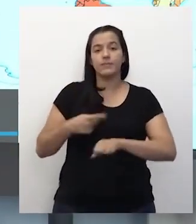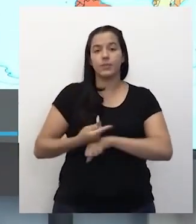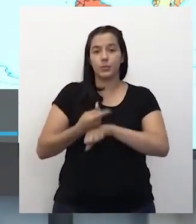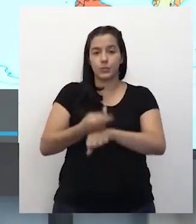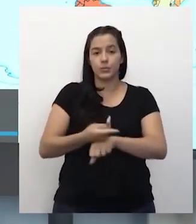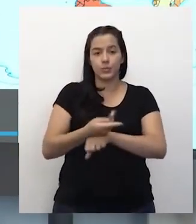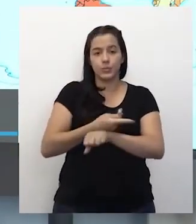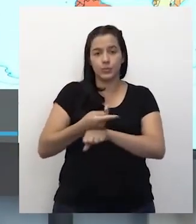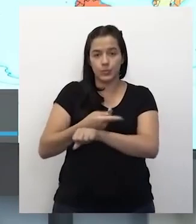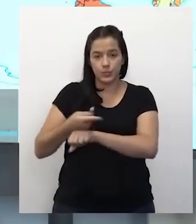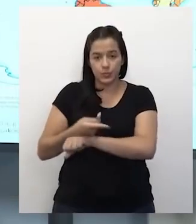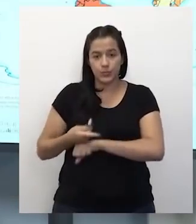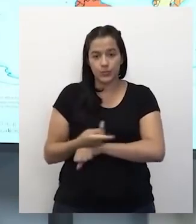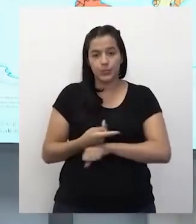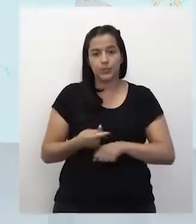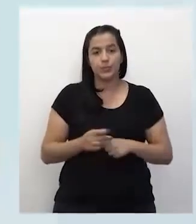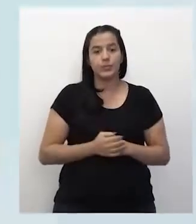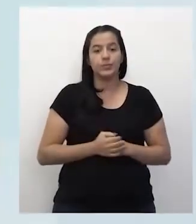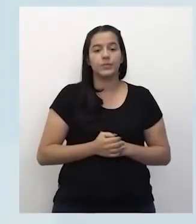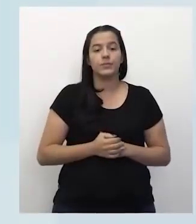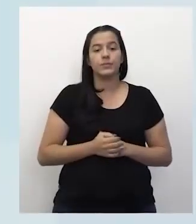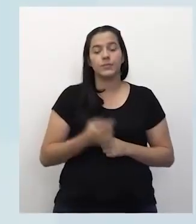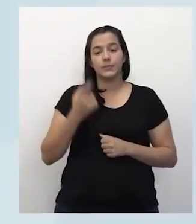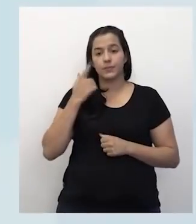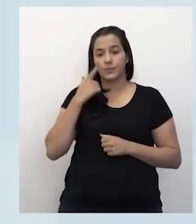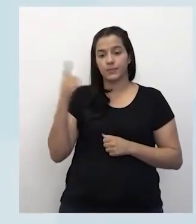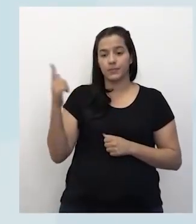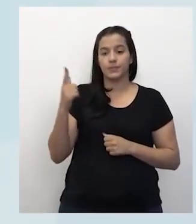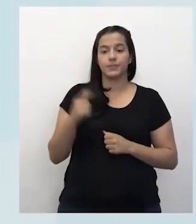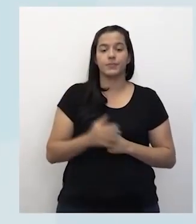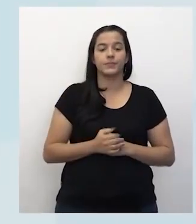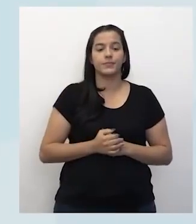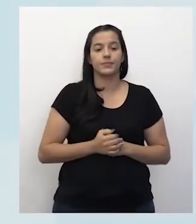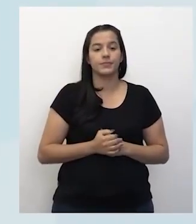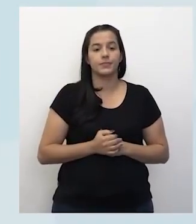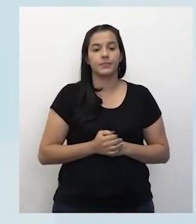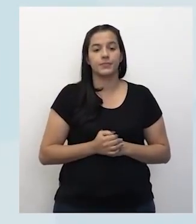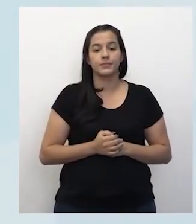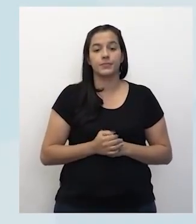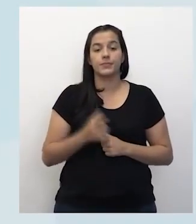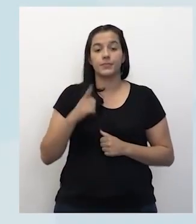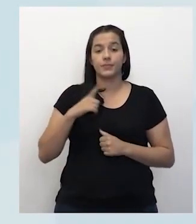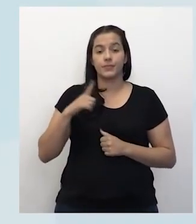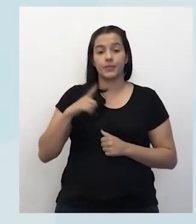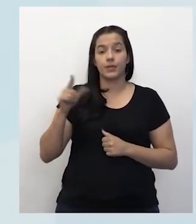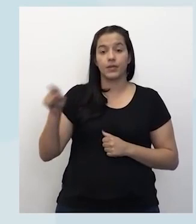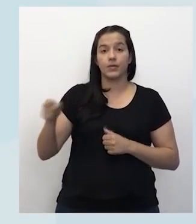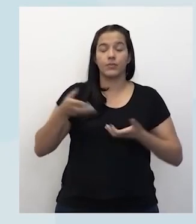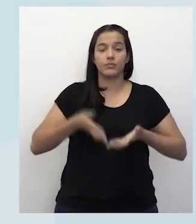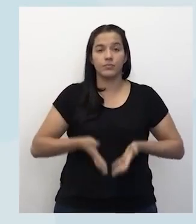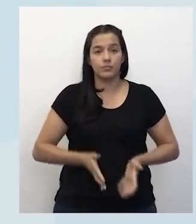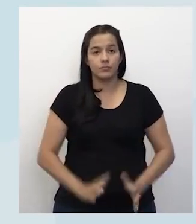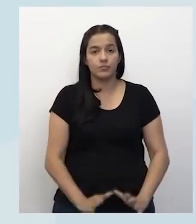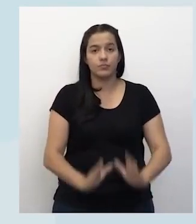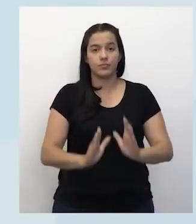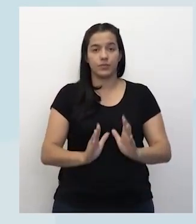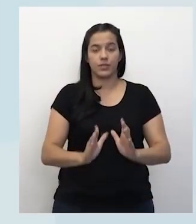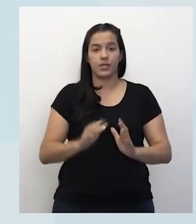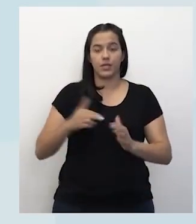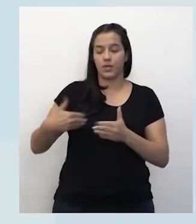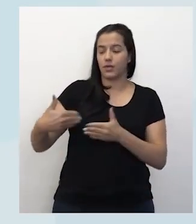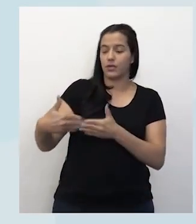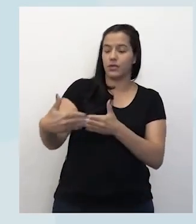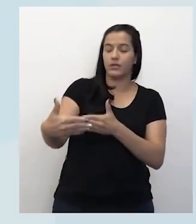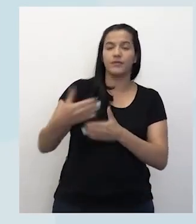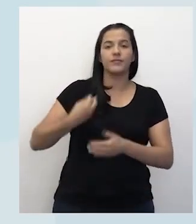certo? Bom, vamos lá, né, que faltando pouco tempo e tem algumas coisas aí para mostrar. Esperança de vida ao nascer, tá? Então nós temos